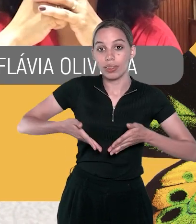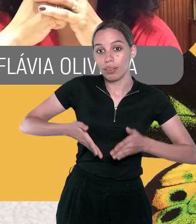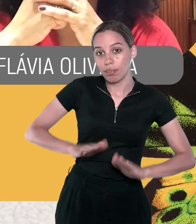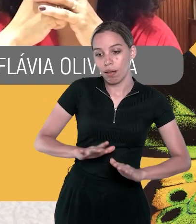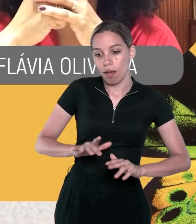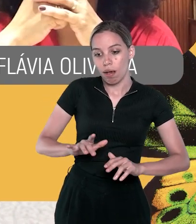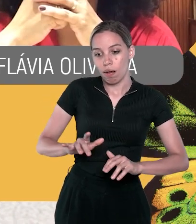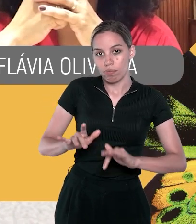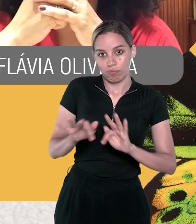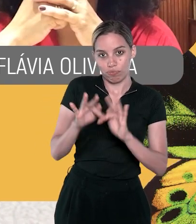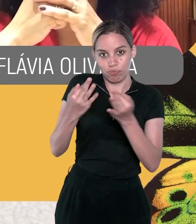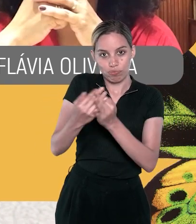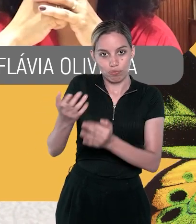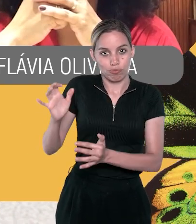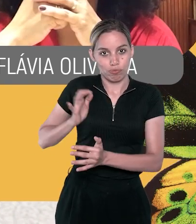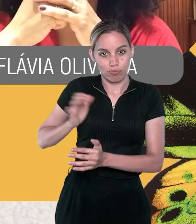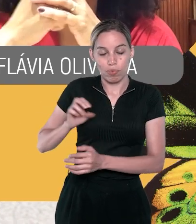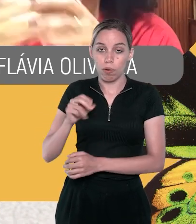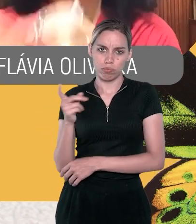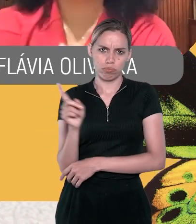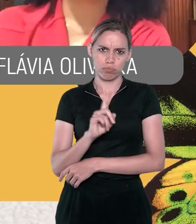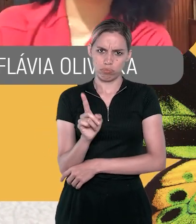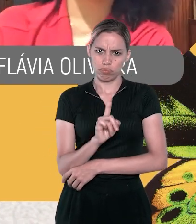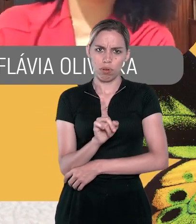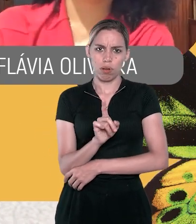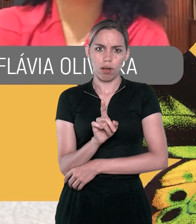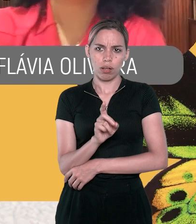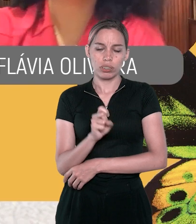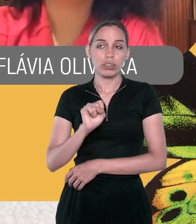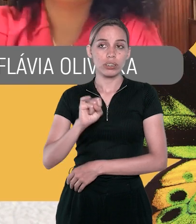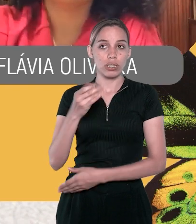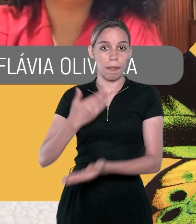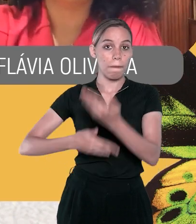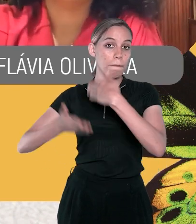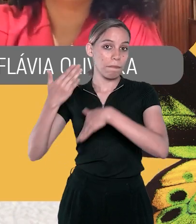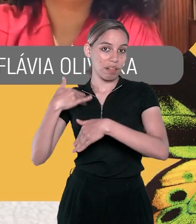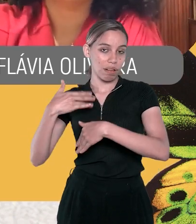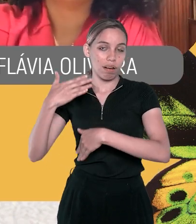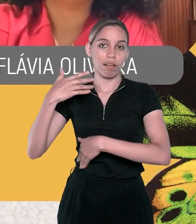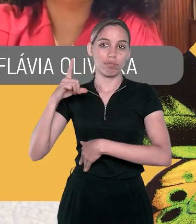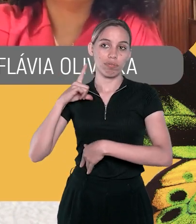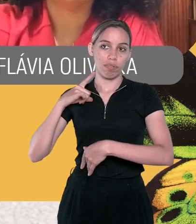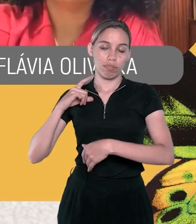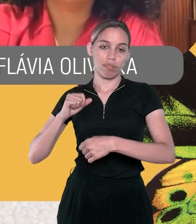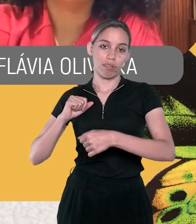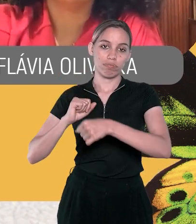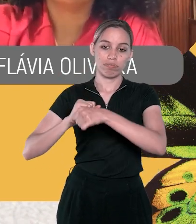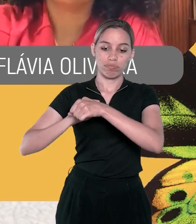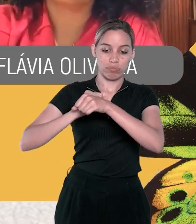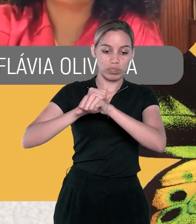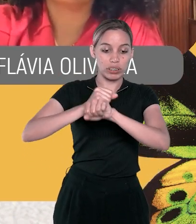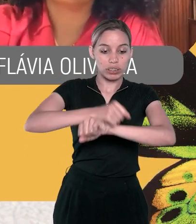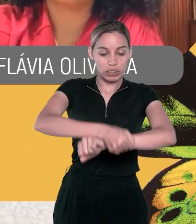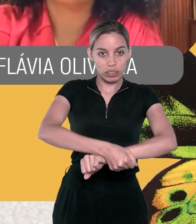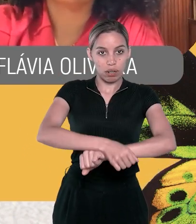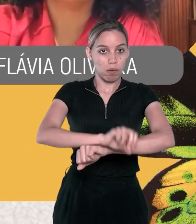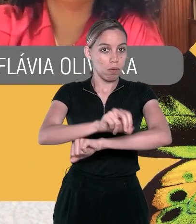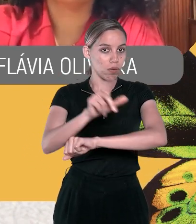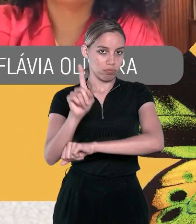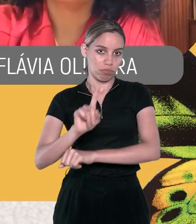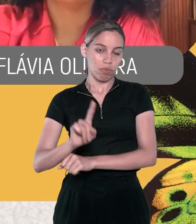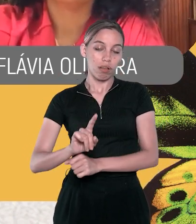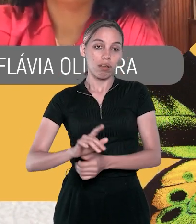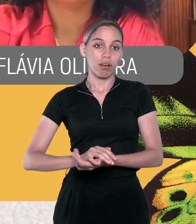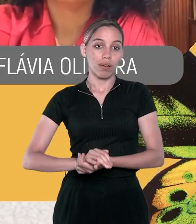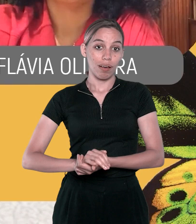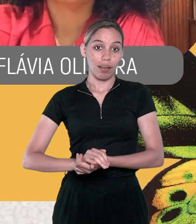não, né, quer dizer, você ter nos seus antepassados escravocratas, donos de fazenda que tinham escravizados ou não,